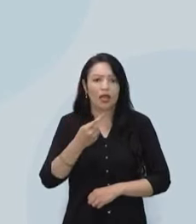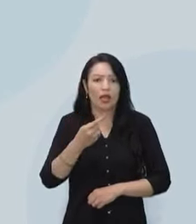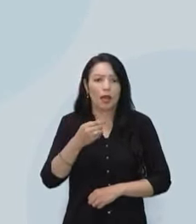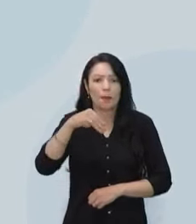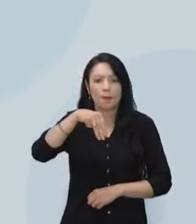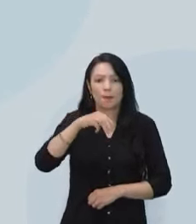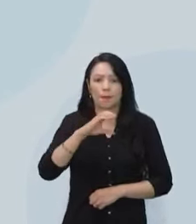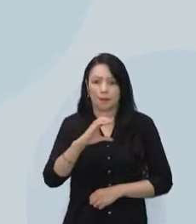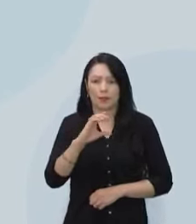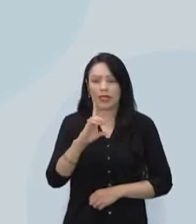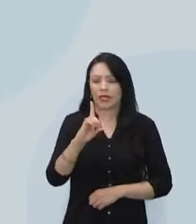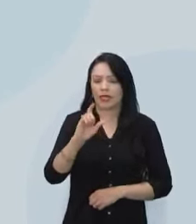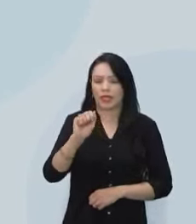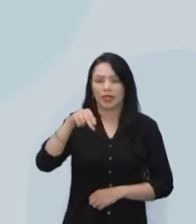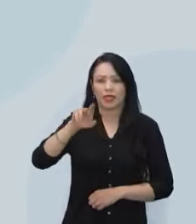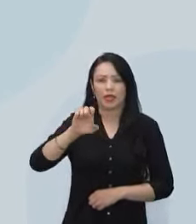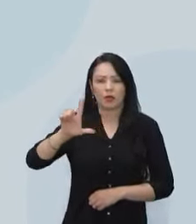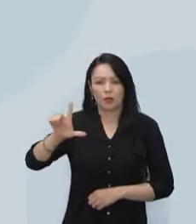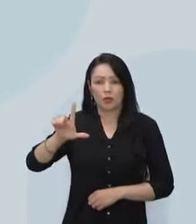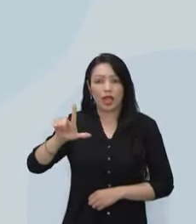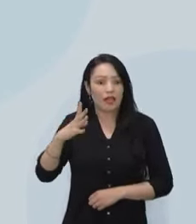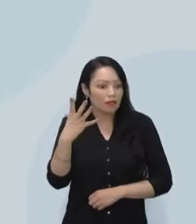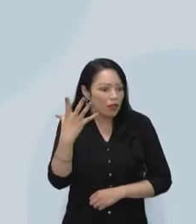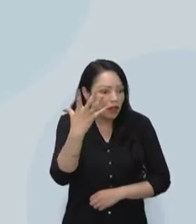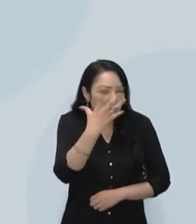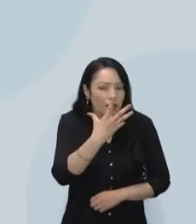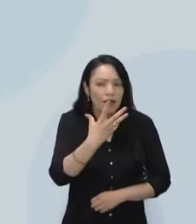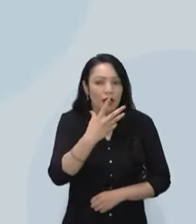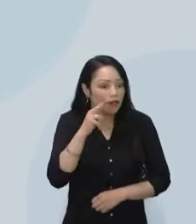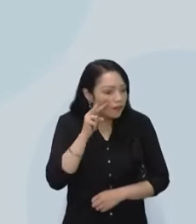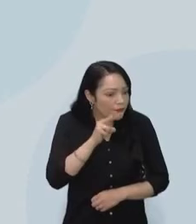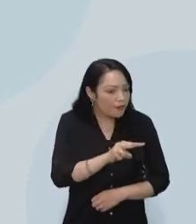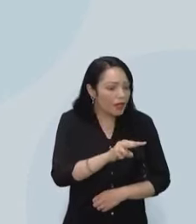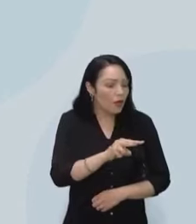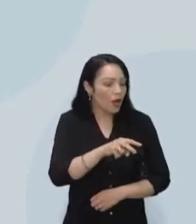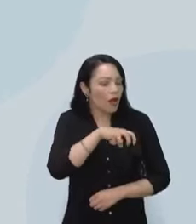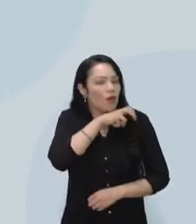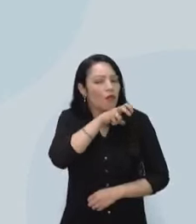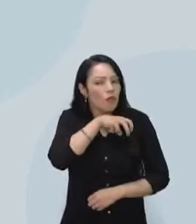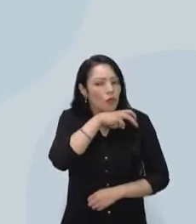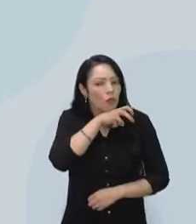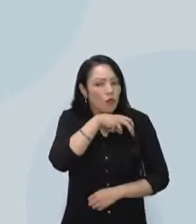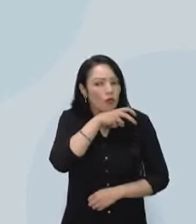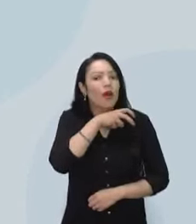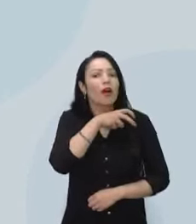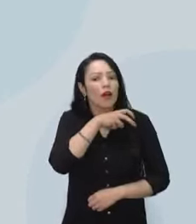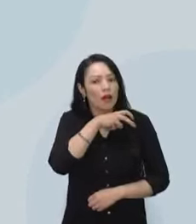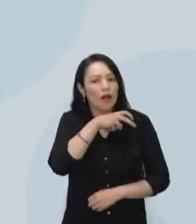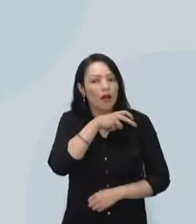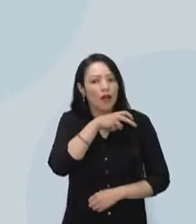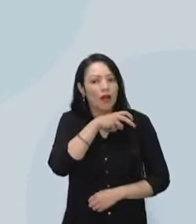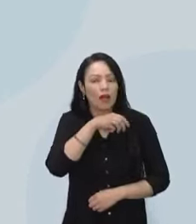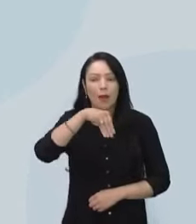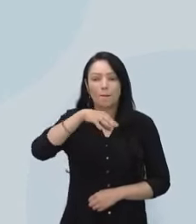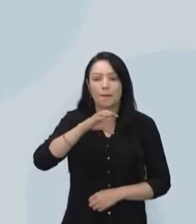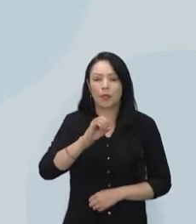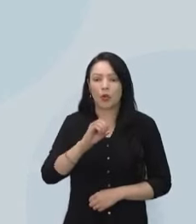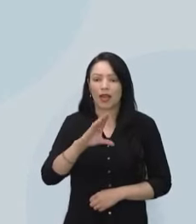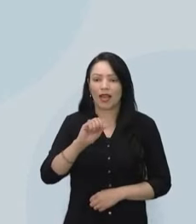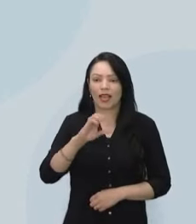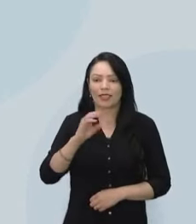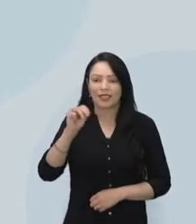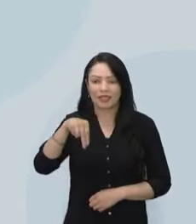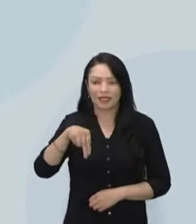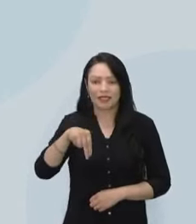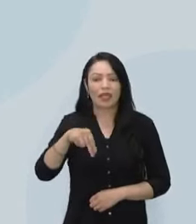de Fort Smith, disse que ficou fascinado ao ver a serpente mocassim cabeça de cobre, aí tem o nome científico